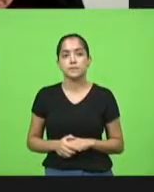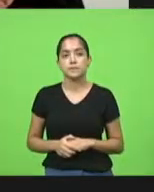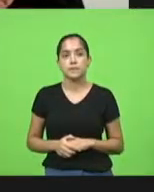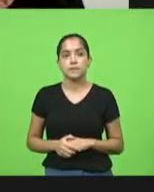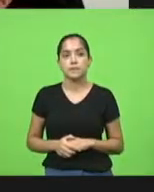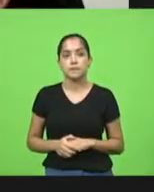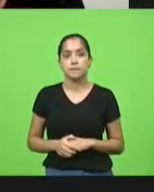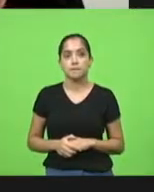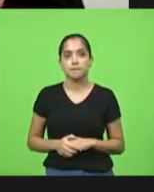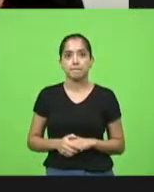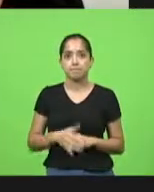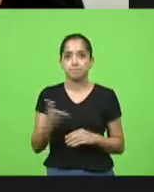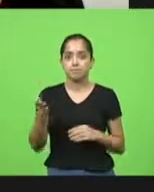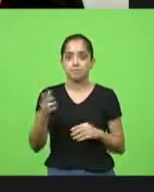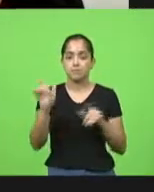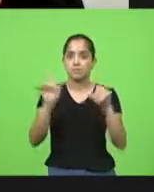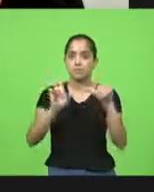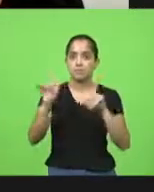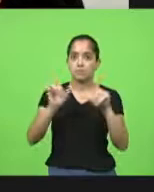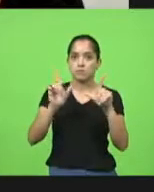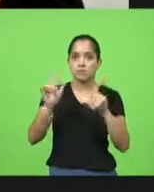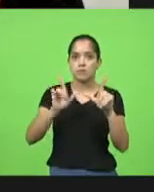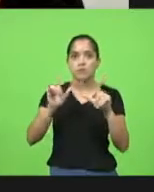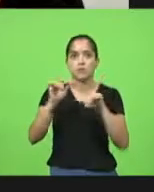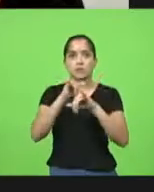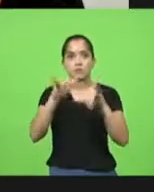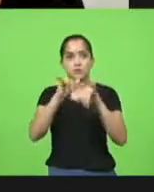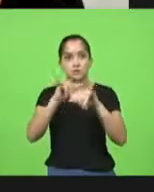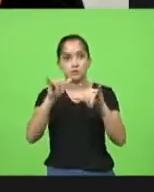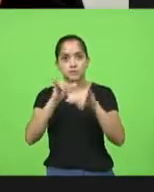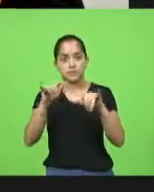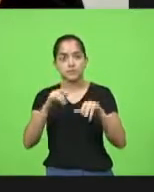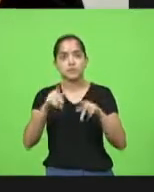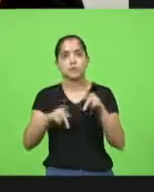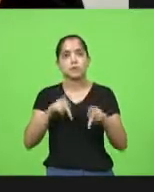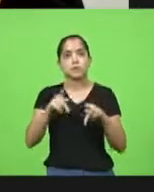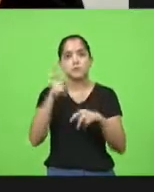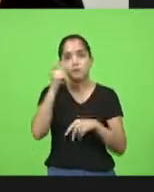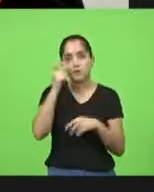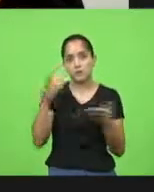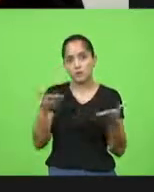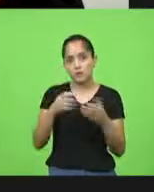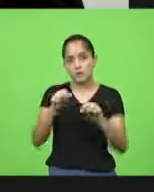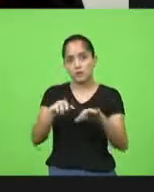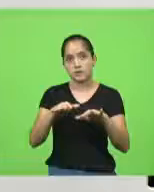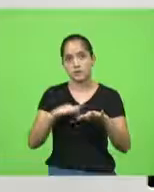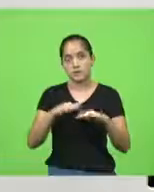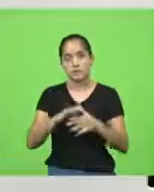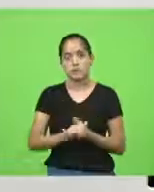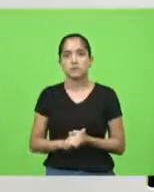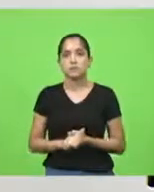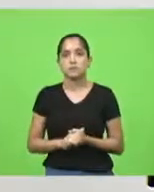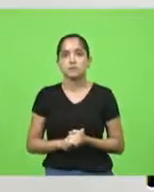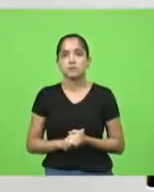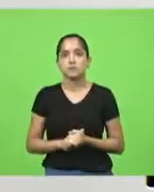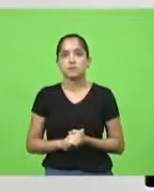aos colegas de imprensa, aos catarinenses e a todos que acompanham a sessão. Estou um pouco afônico hoje porque ontem